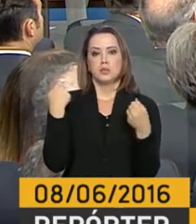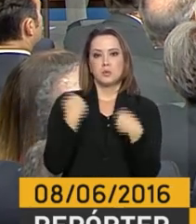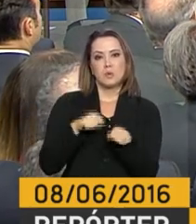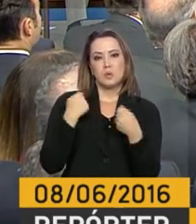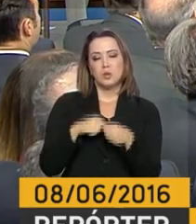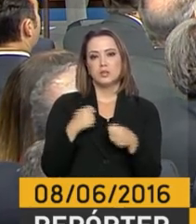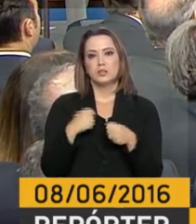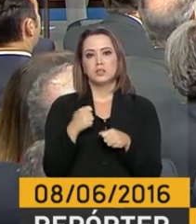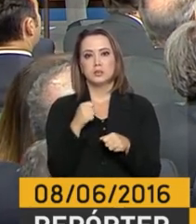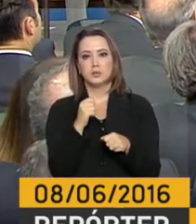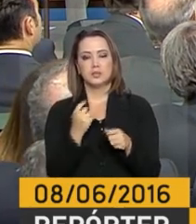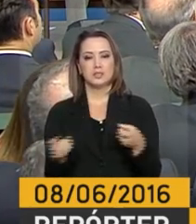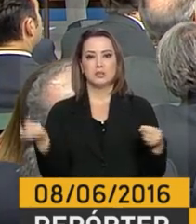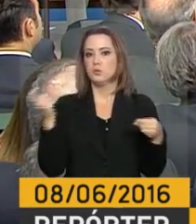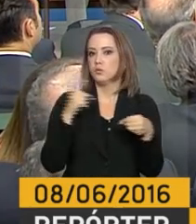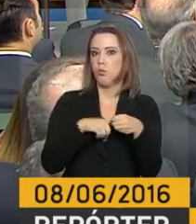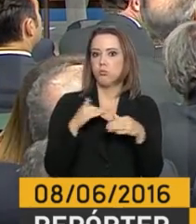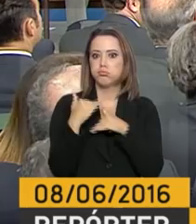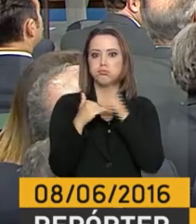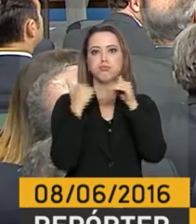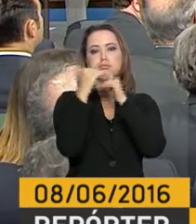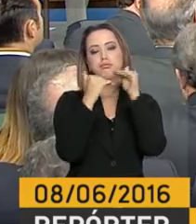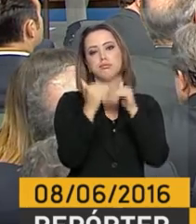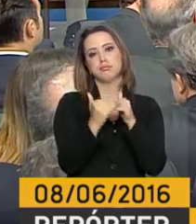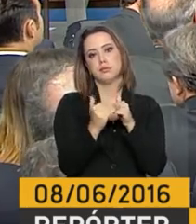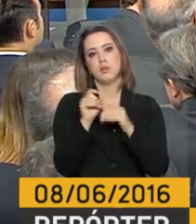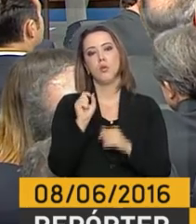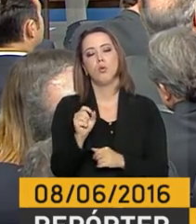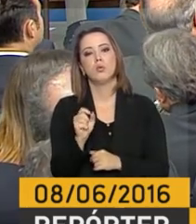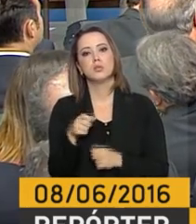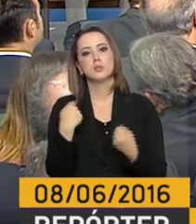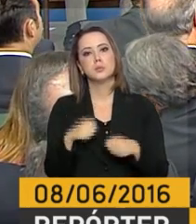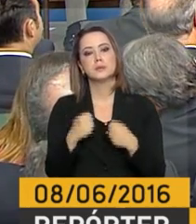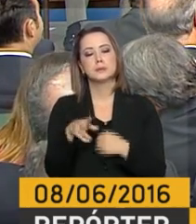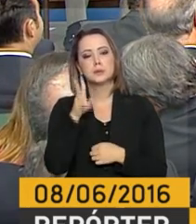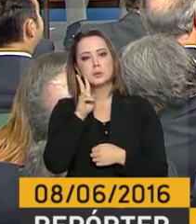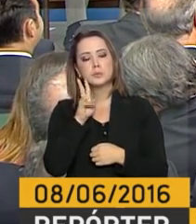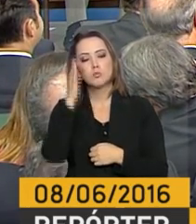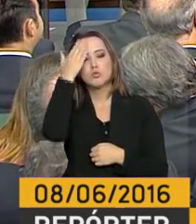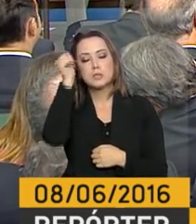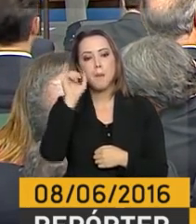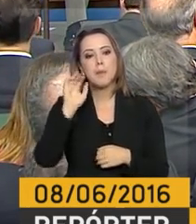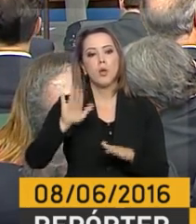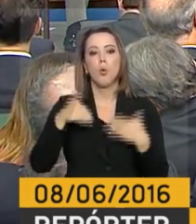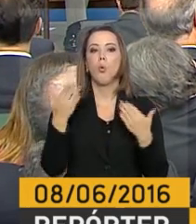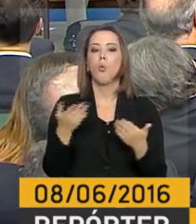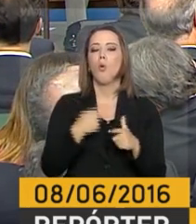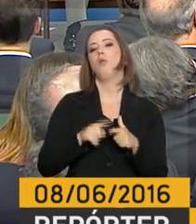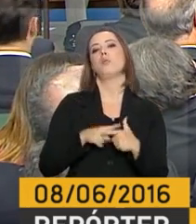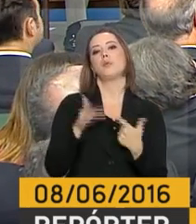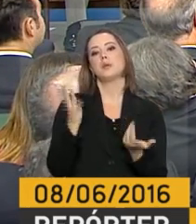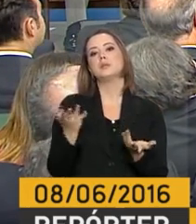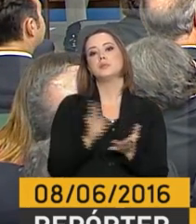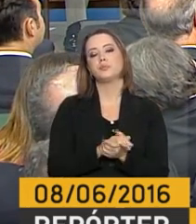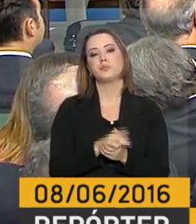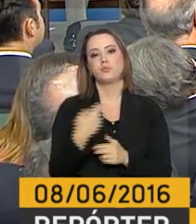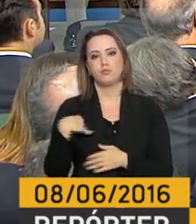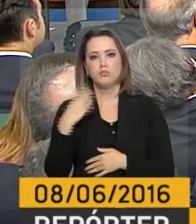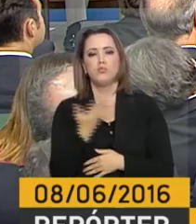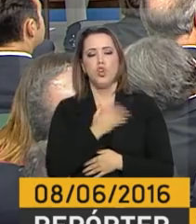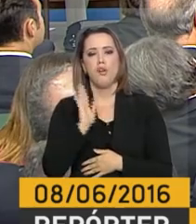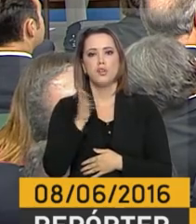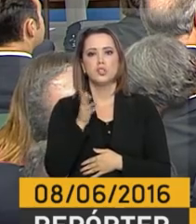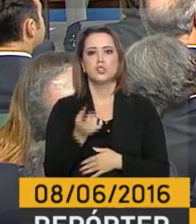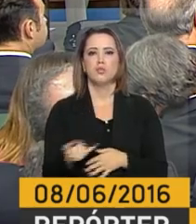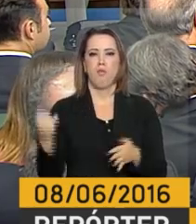reverter este processo E para isso nós temos que ver o diagnóstico por exemplo falamos aqui em Carga